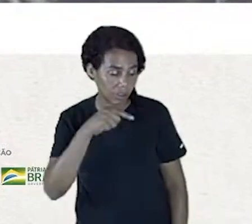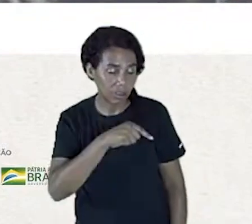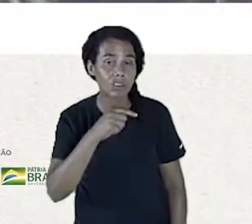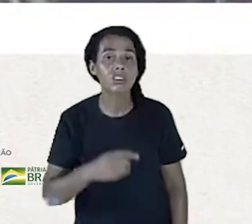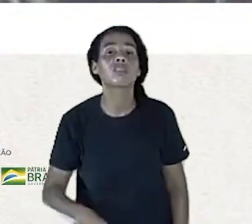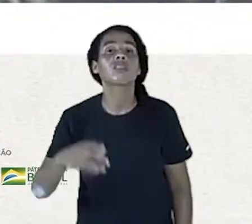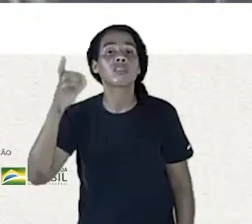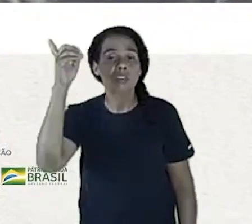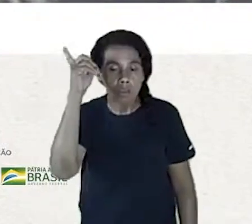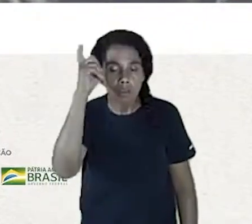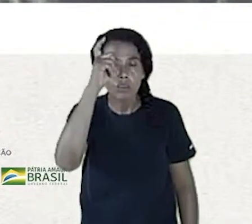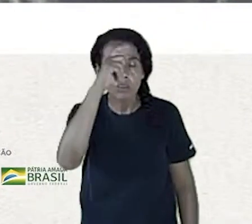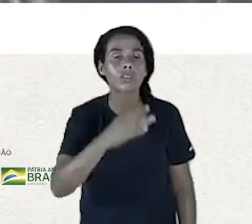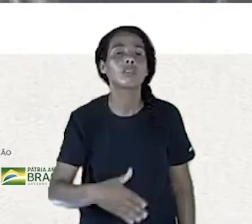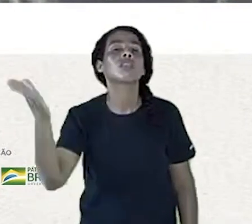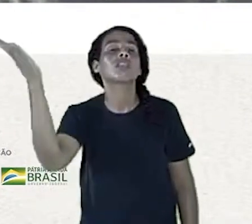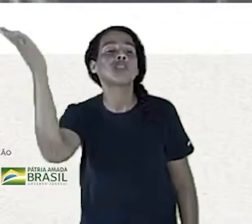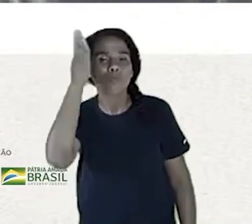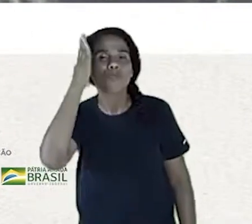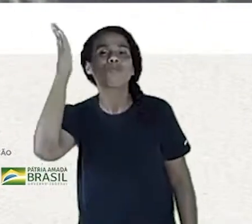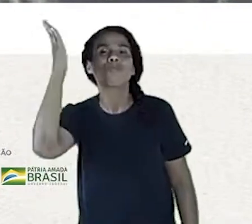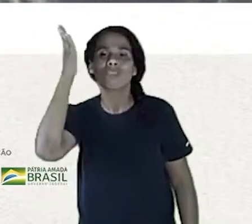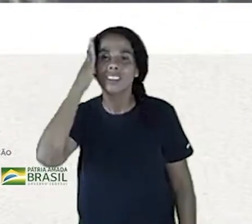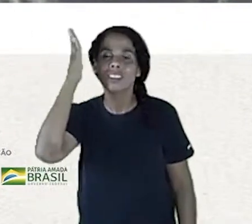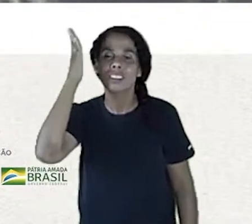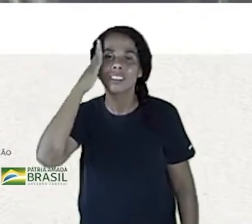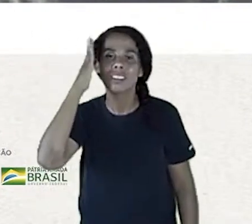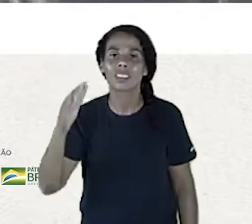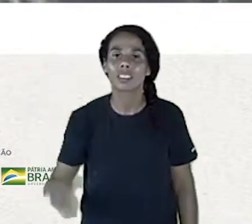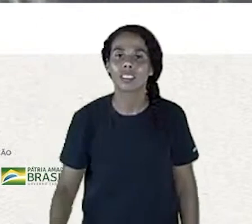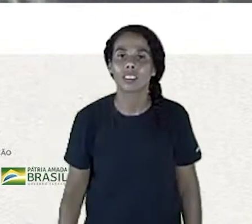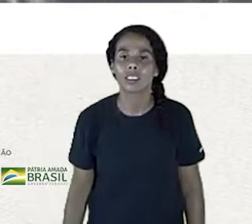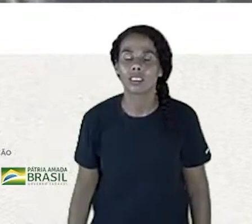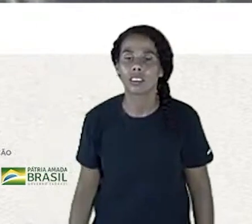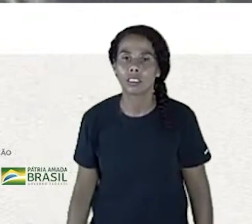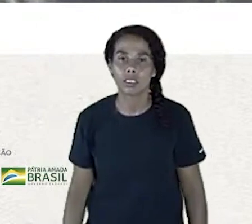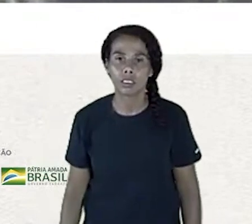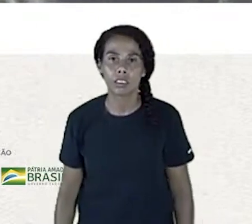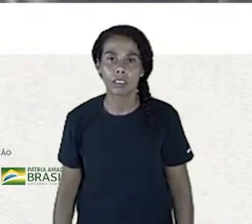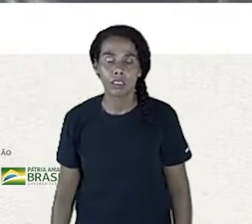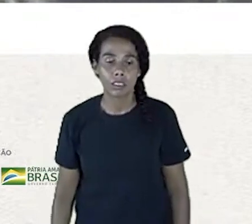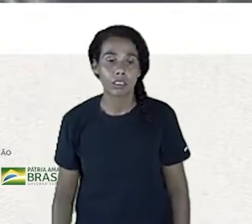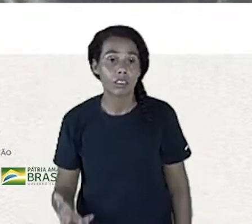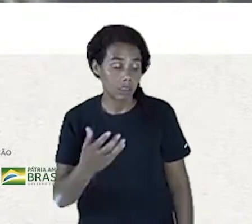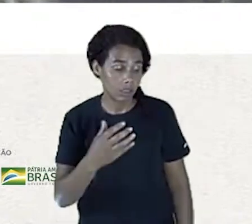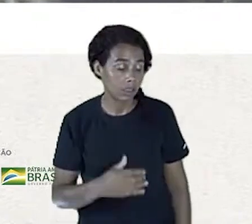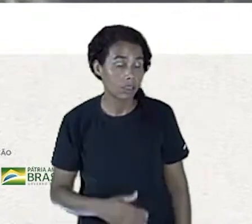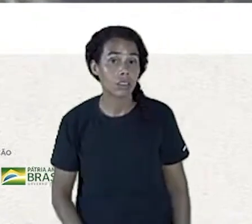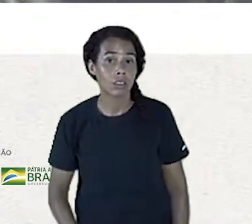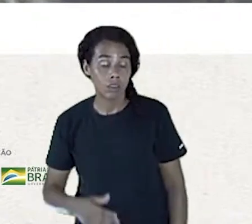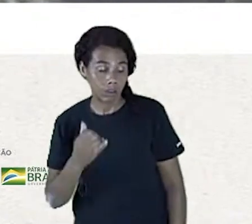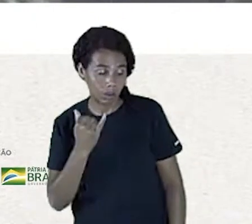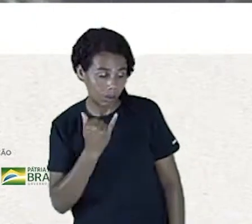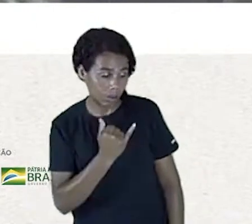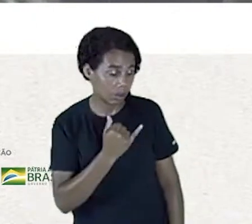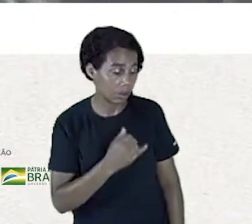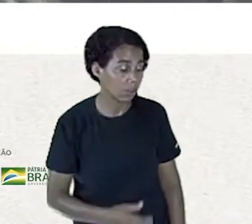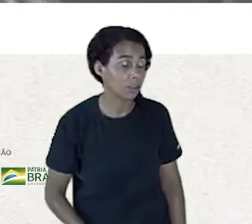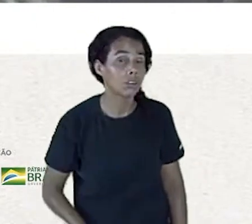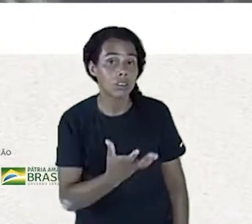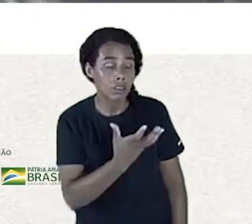o que fez com o tempo com muita clareza. Mas eu queria te ouvir nesse sentido, pegando o que o Bené está dizendo e